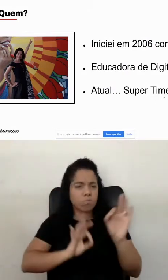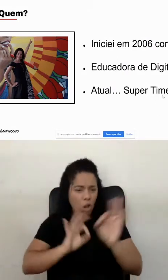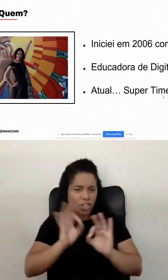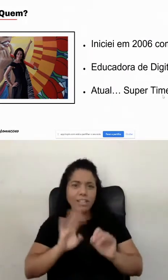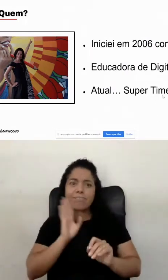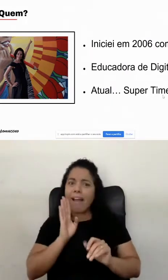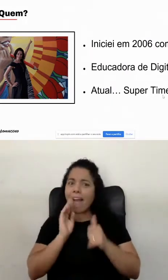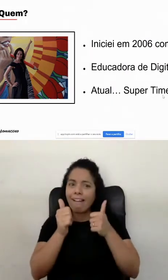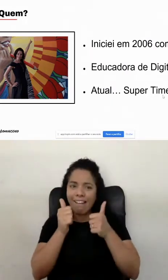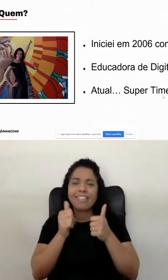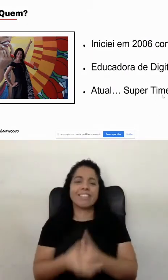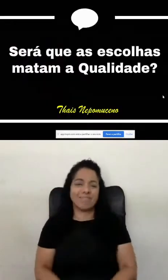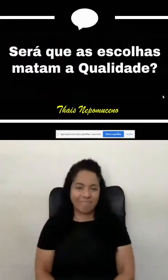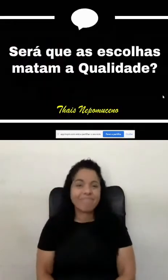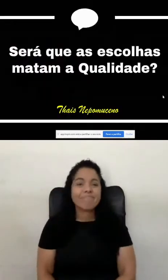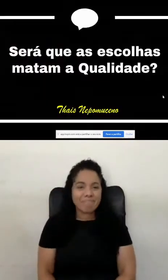bacana.